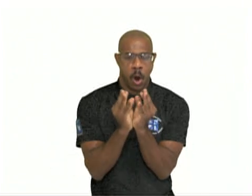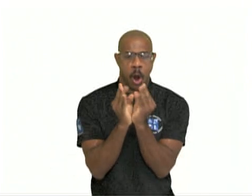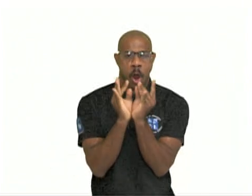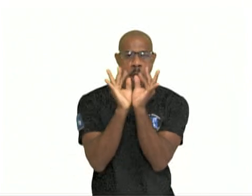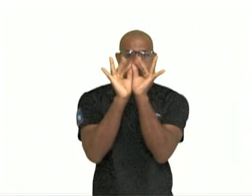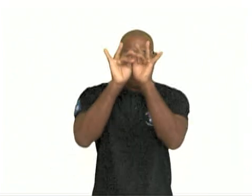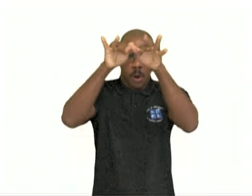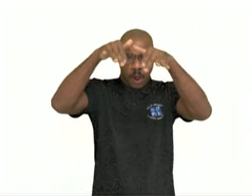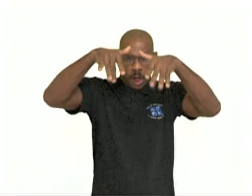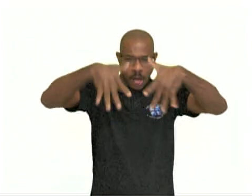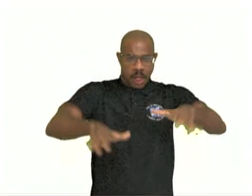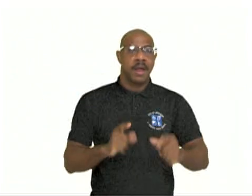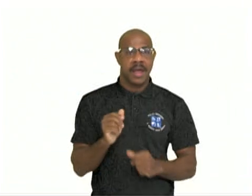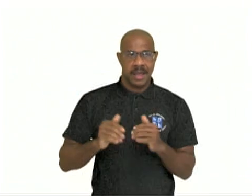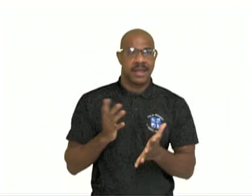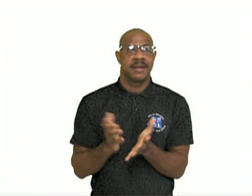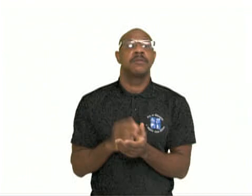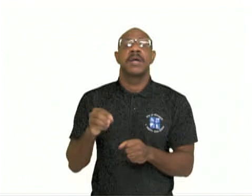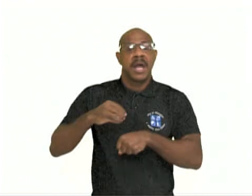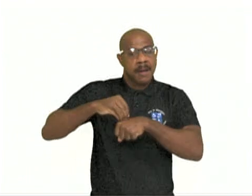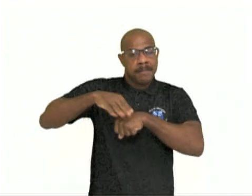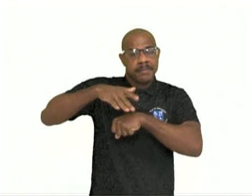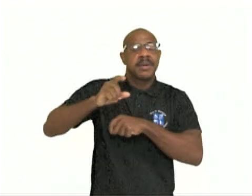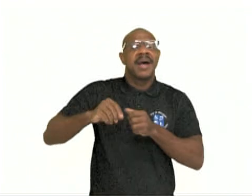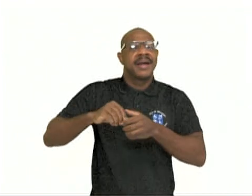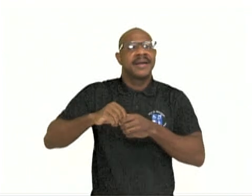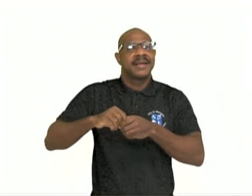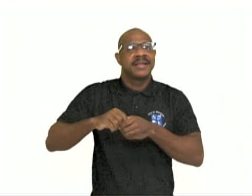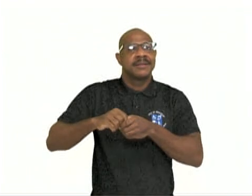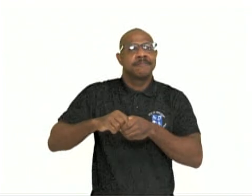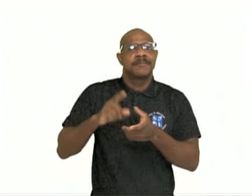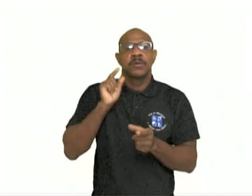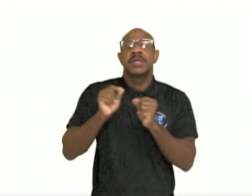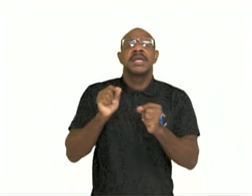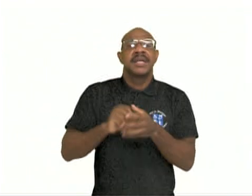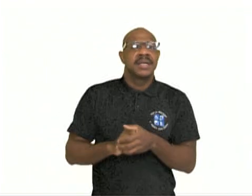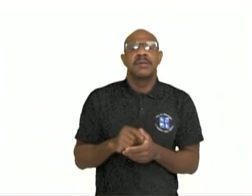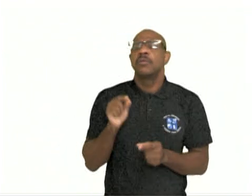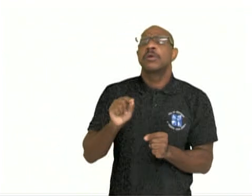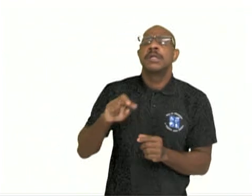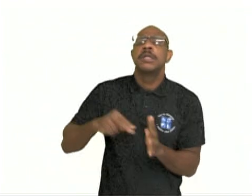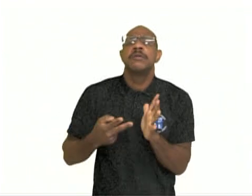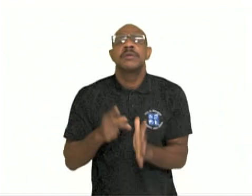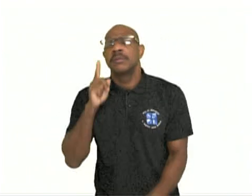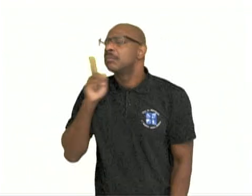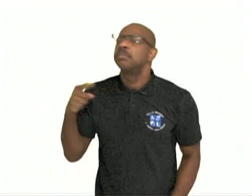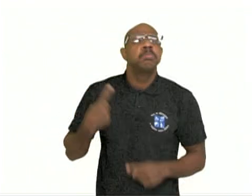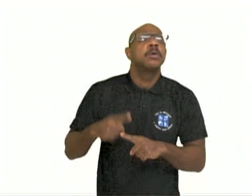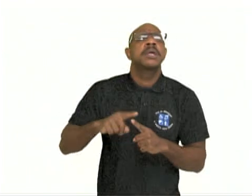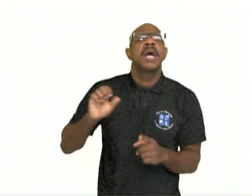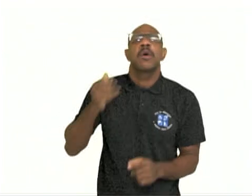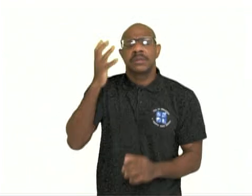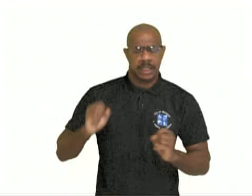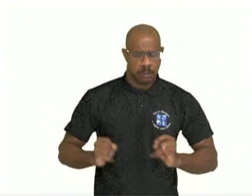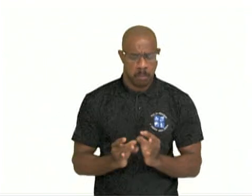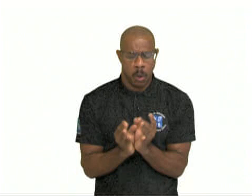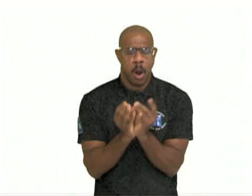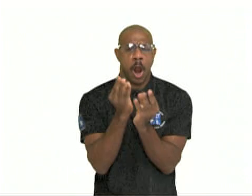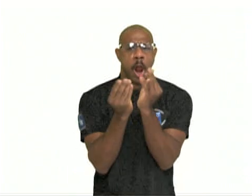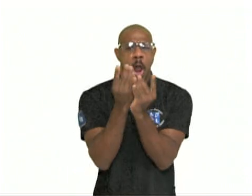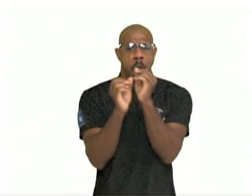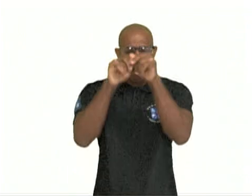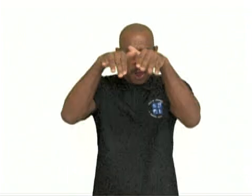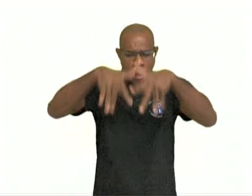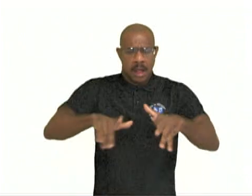processo de liberação de material proveniente do manto. O que que quando acontece a erupção vulcânica, ele traz de